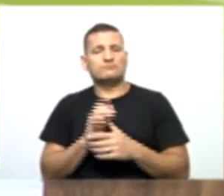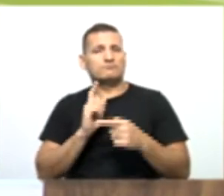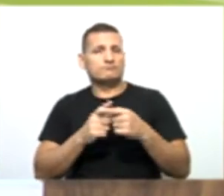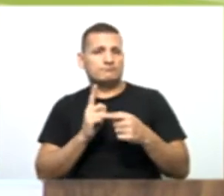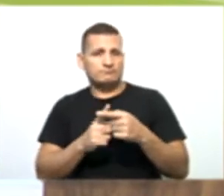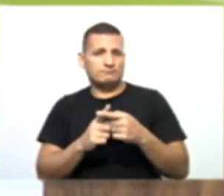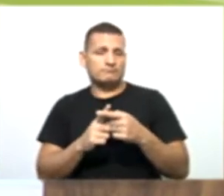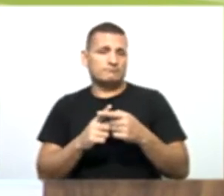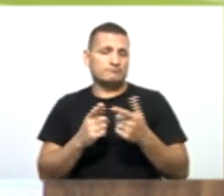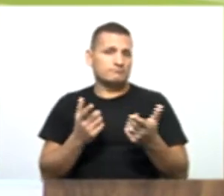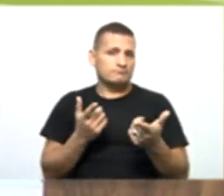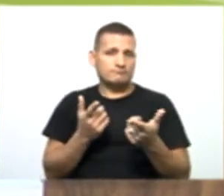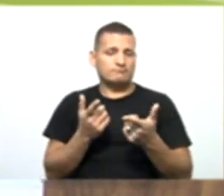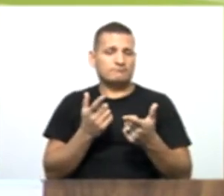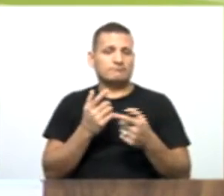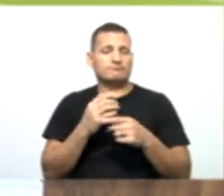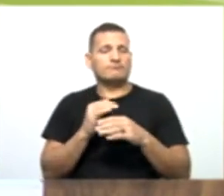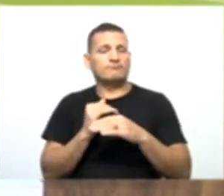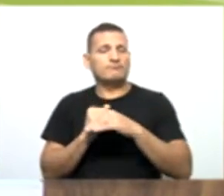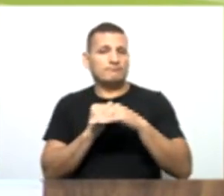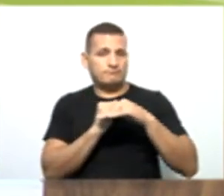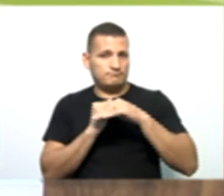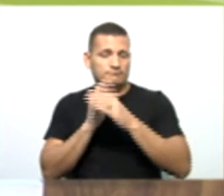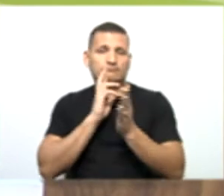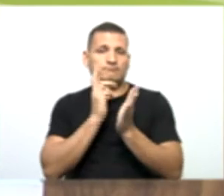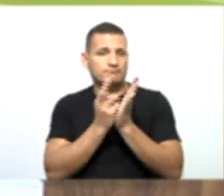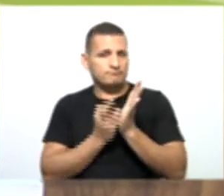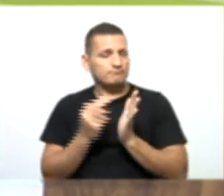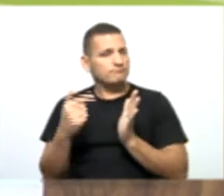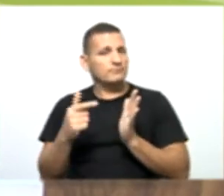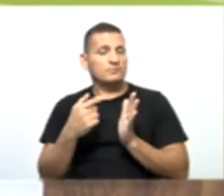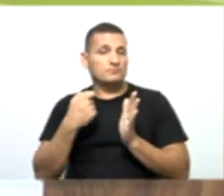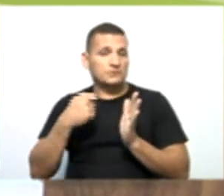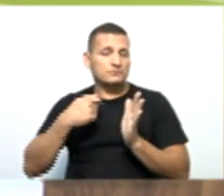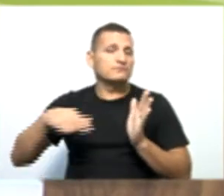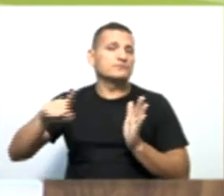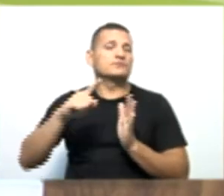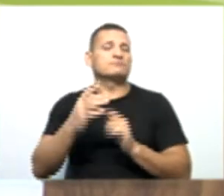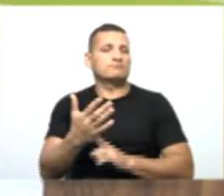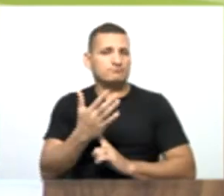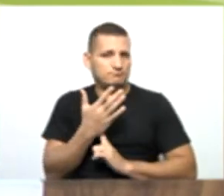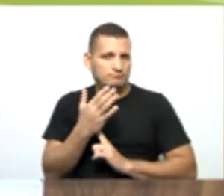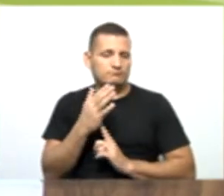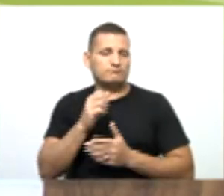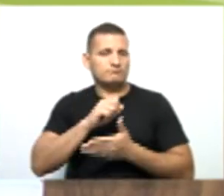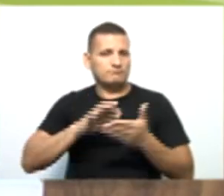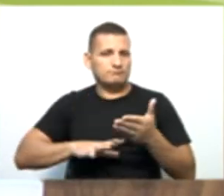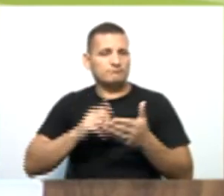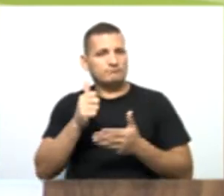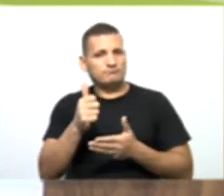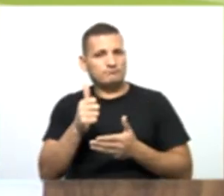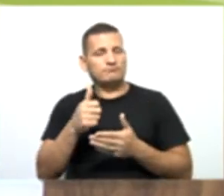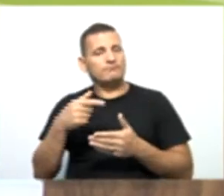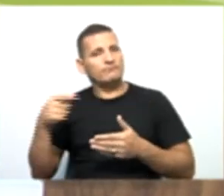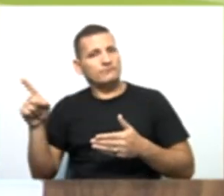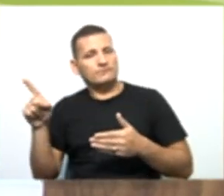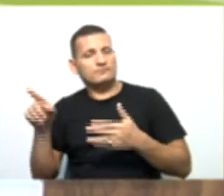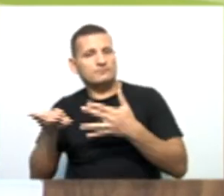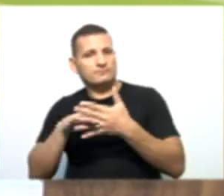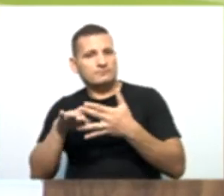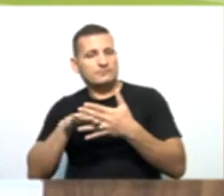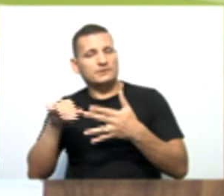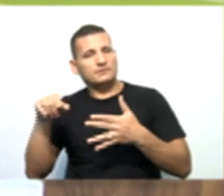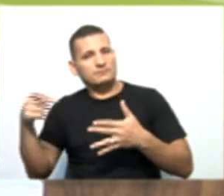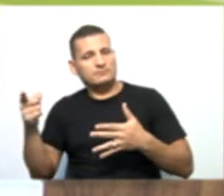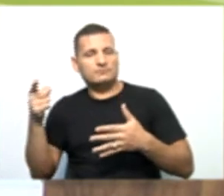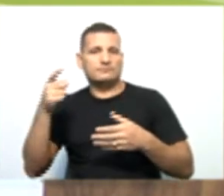padrão de resposta. Precisa da colaboração de vocês para essa questão da atividade. e a gente retorna daqui um pouquinho com a correção dela e a